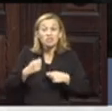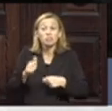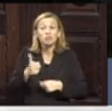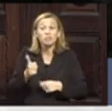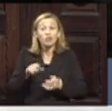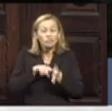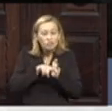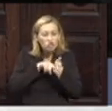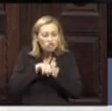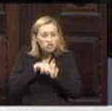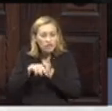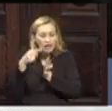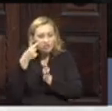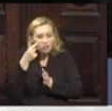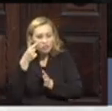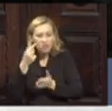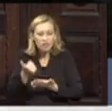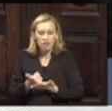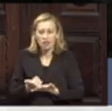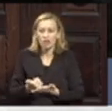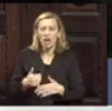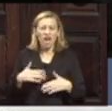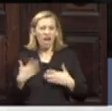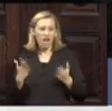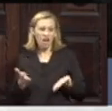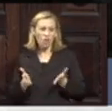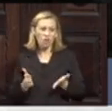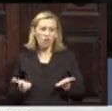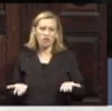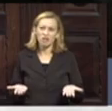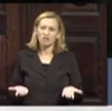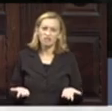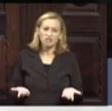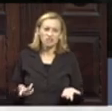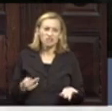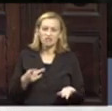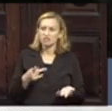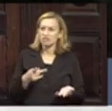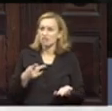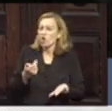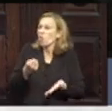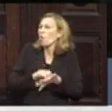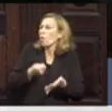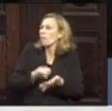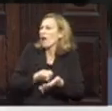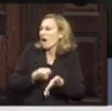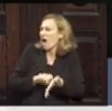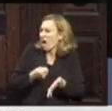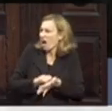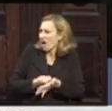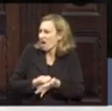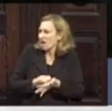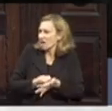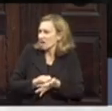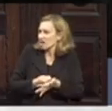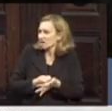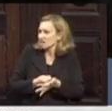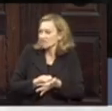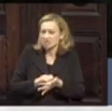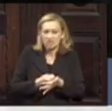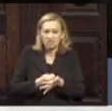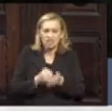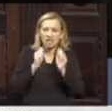conselheiros, apresentando os fatos concretos e pedindo que, por decisão liminar, a